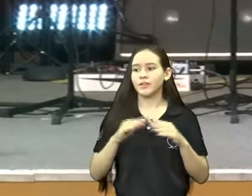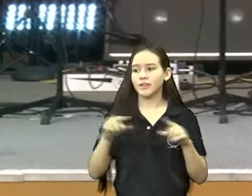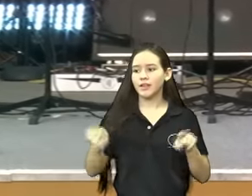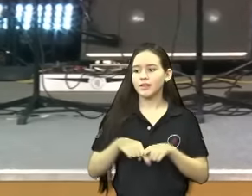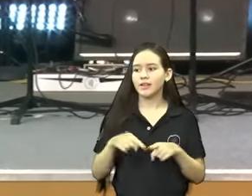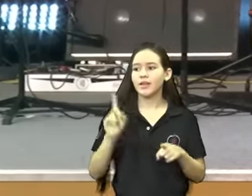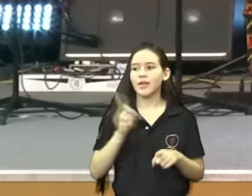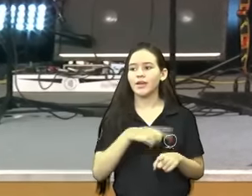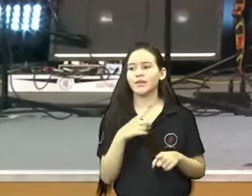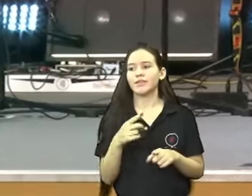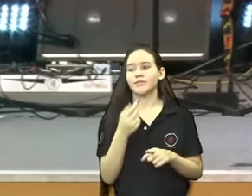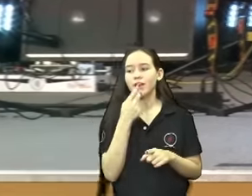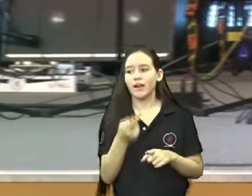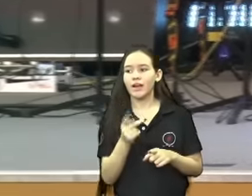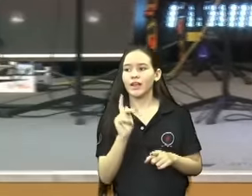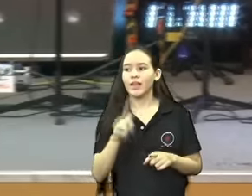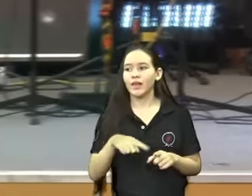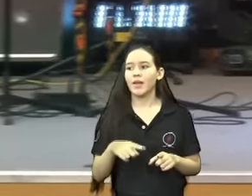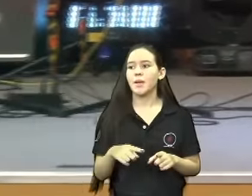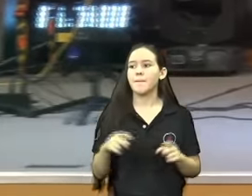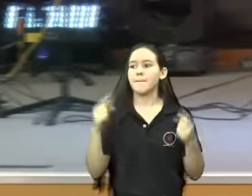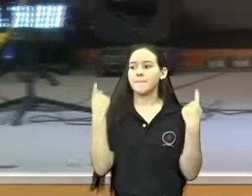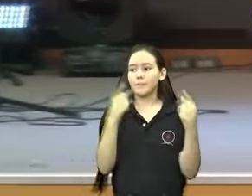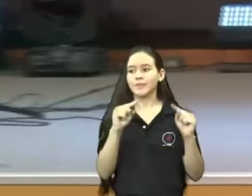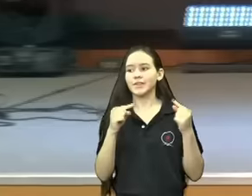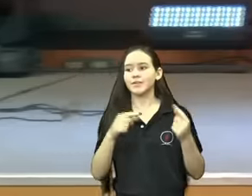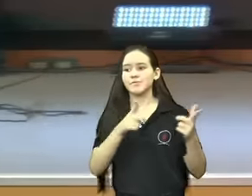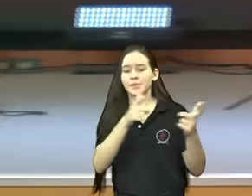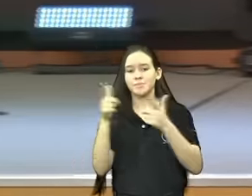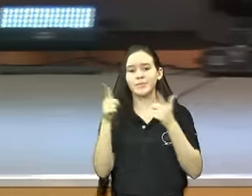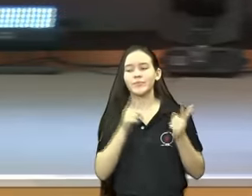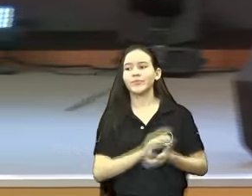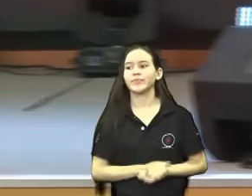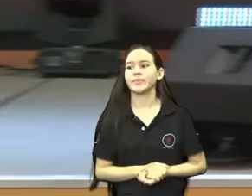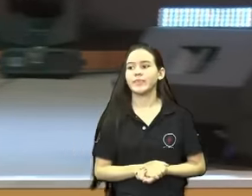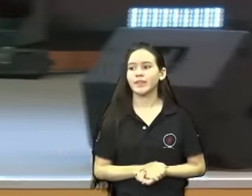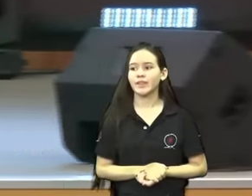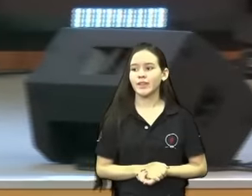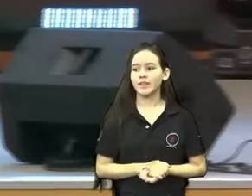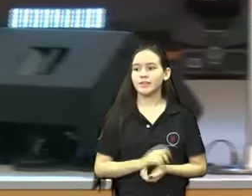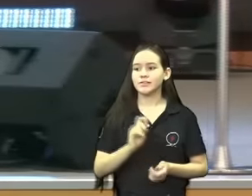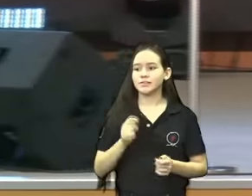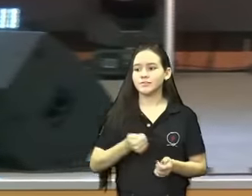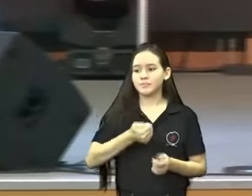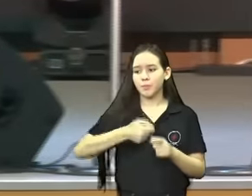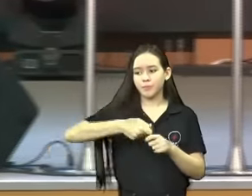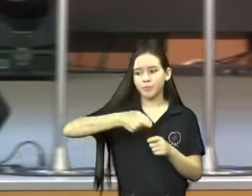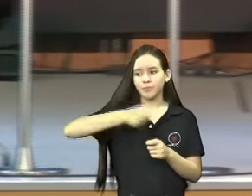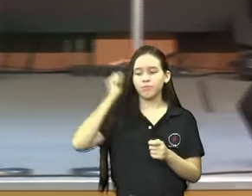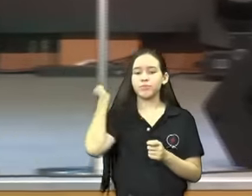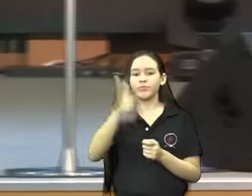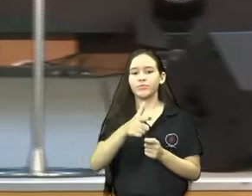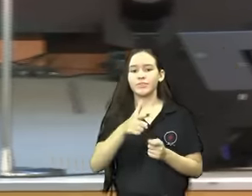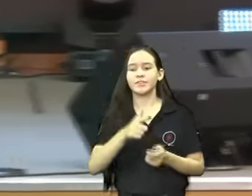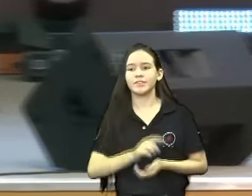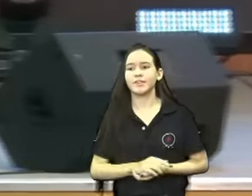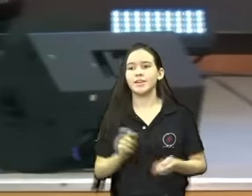atentado E aí ele foi Soltou o cabeção de nego